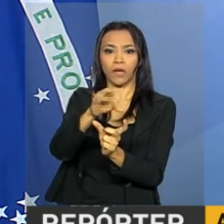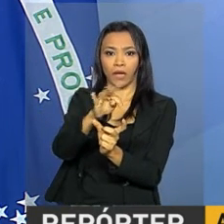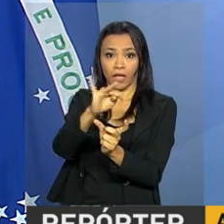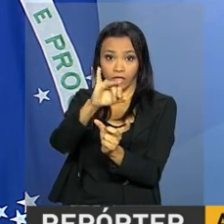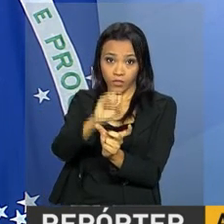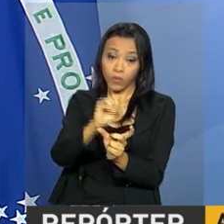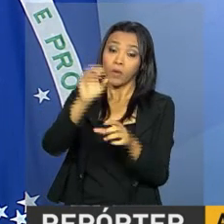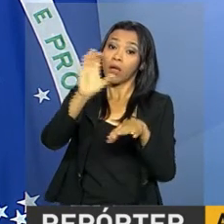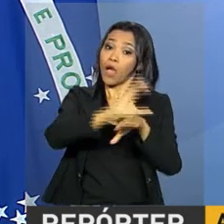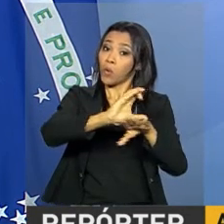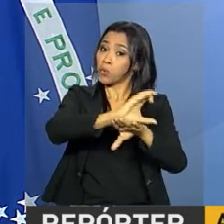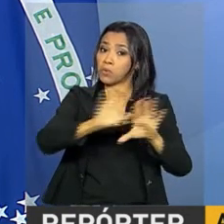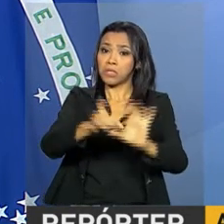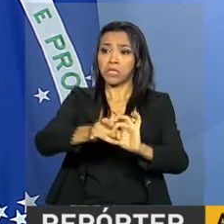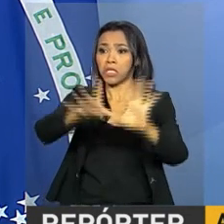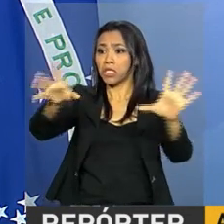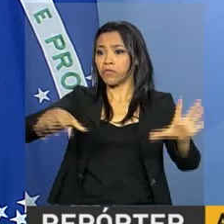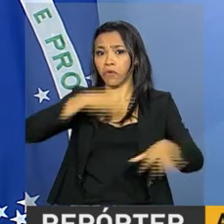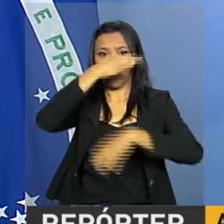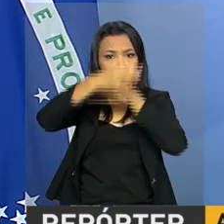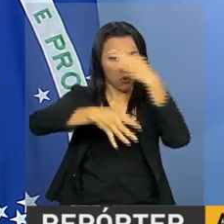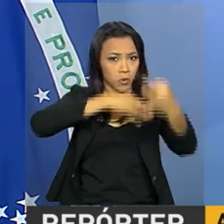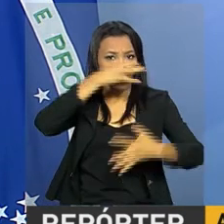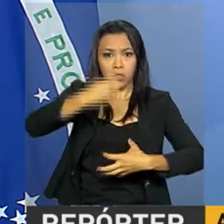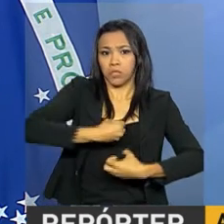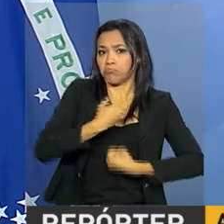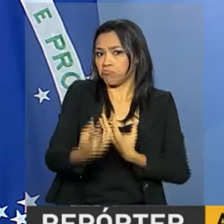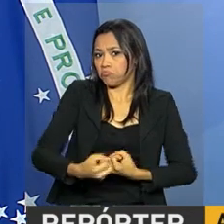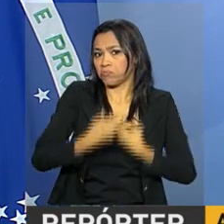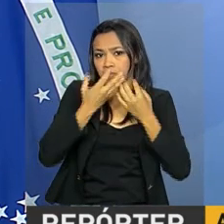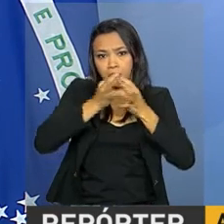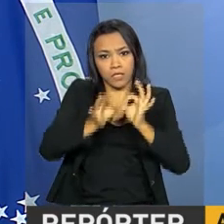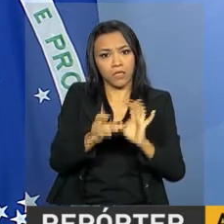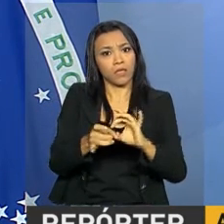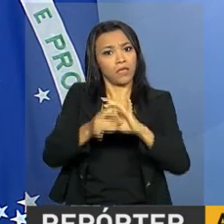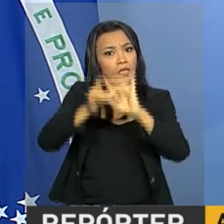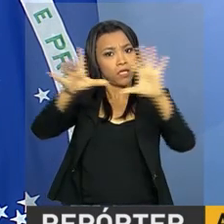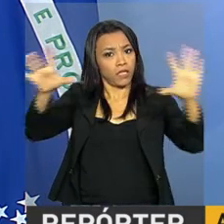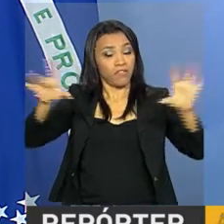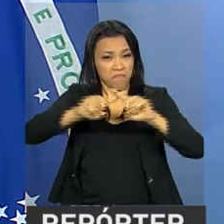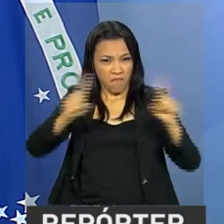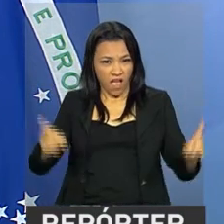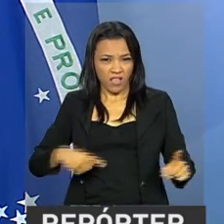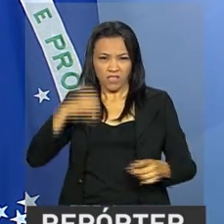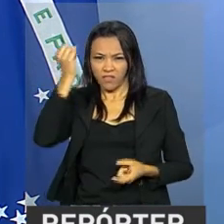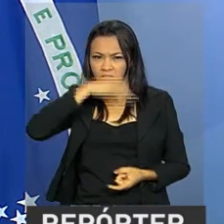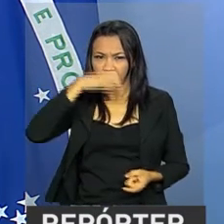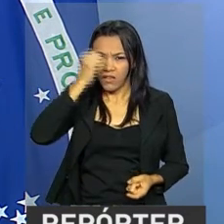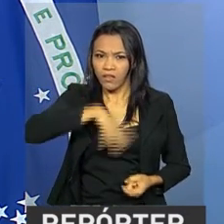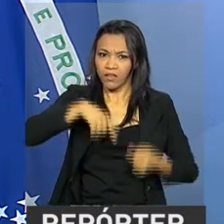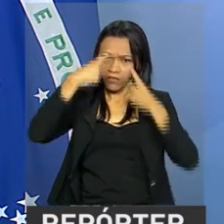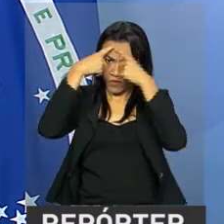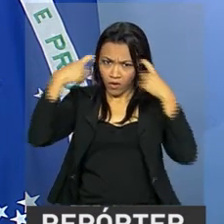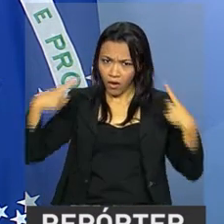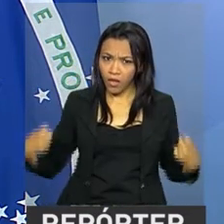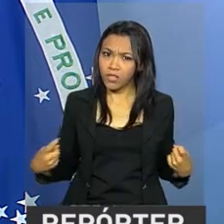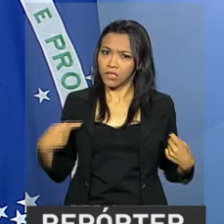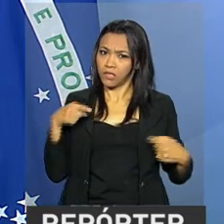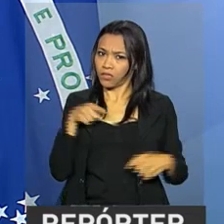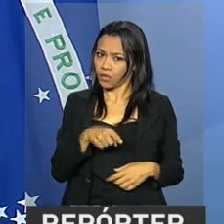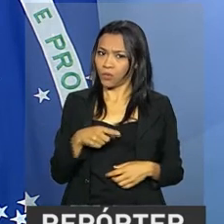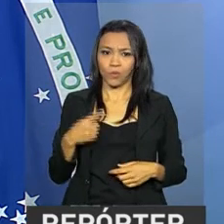livre direito à manifestação de suas opiniões mas não protege a agressão e desrespeito institucional